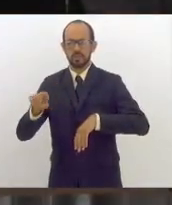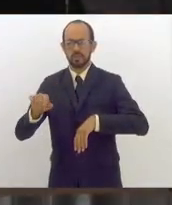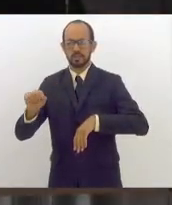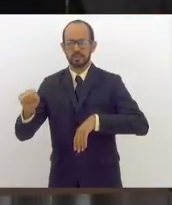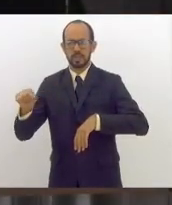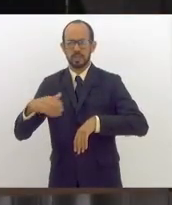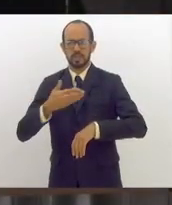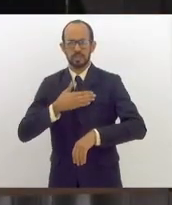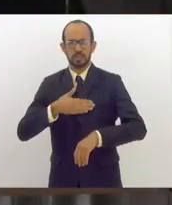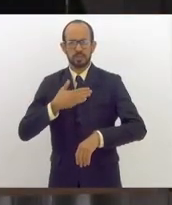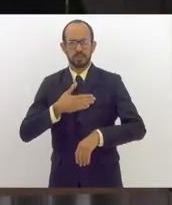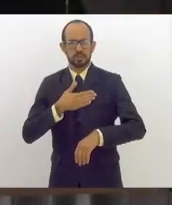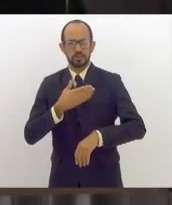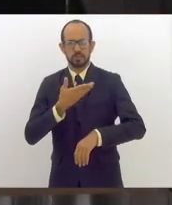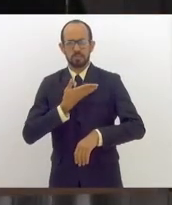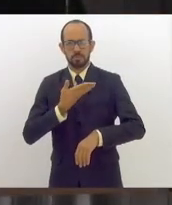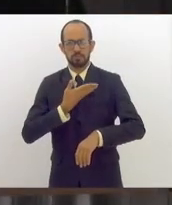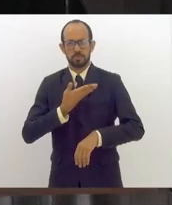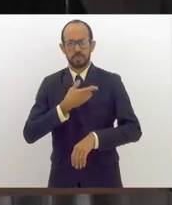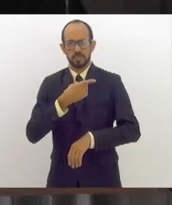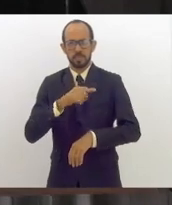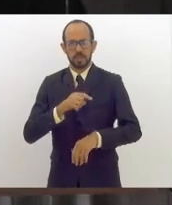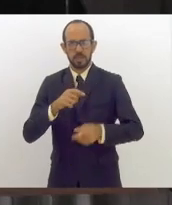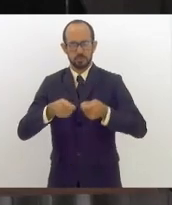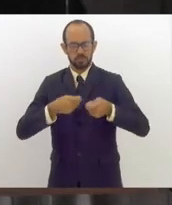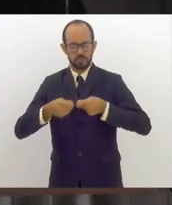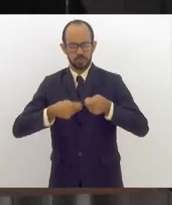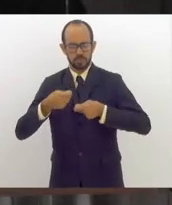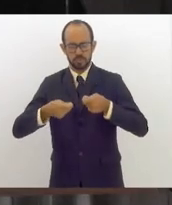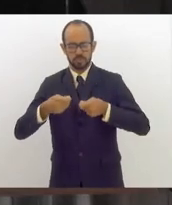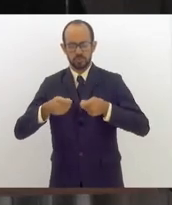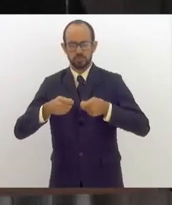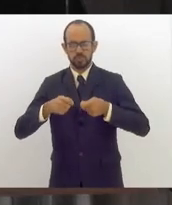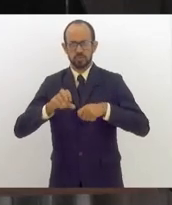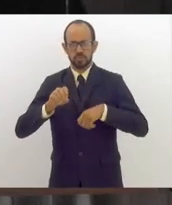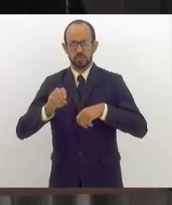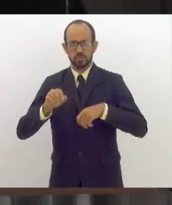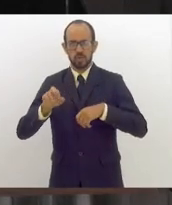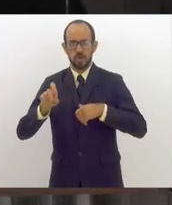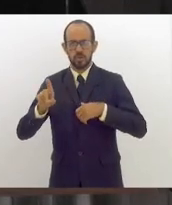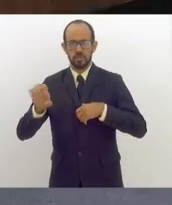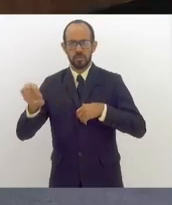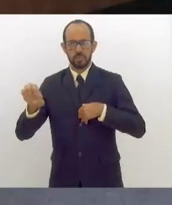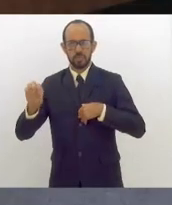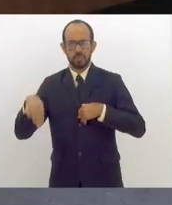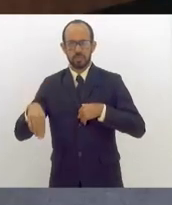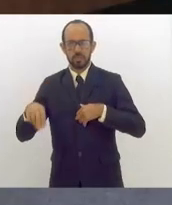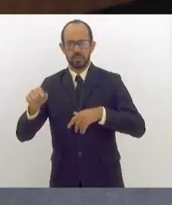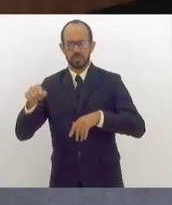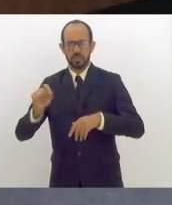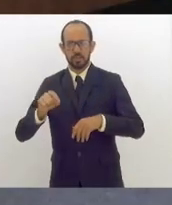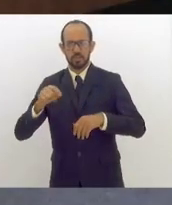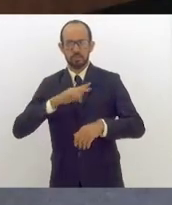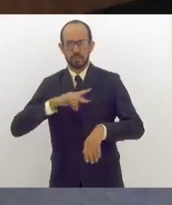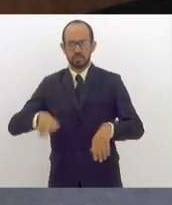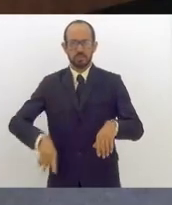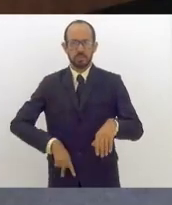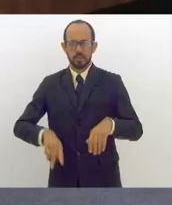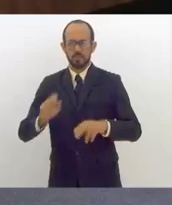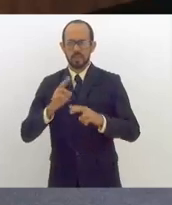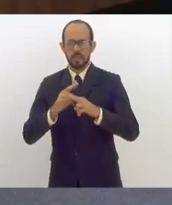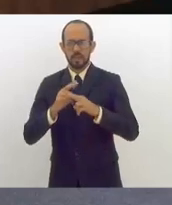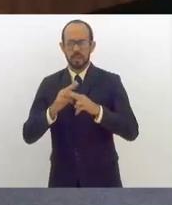que ele disse uma amiga e dirigente de ordem que é o lado do nosso fredão Preside a caixa de assistência do Rio de